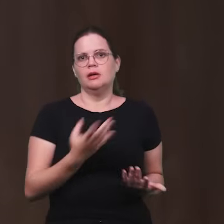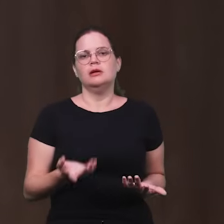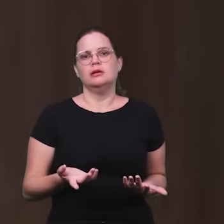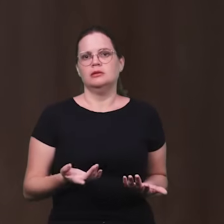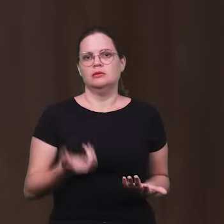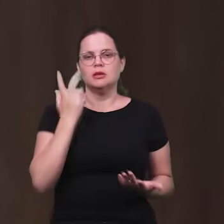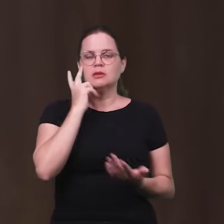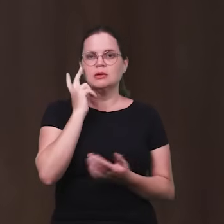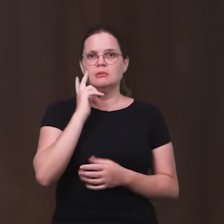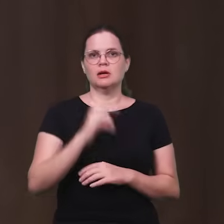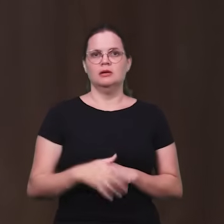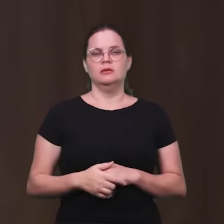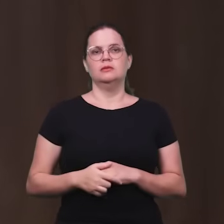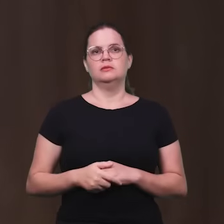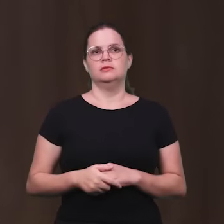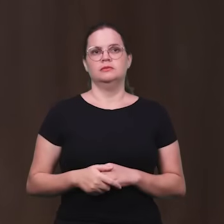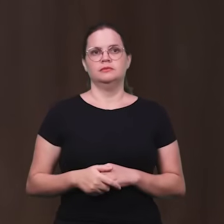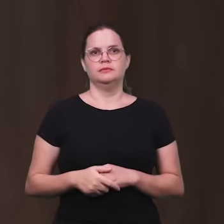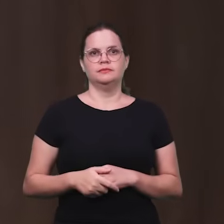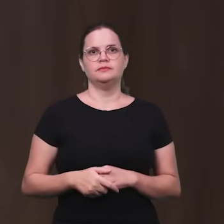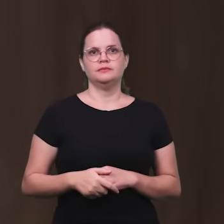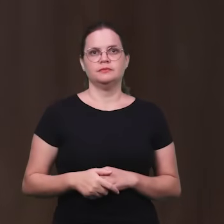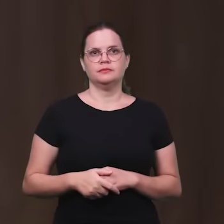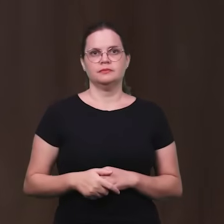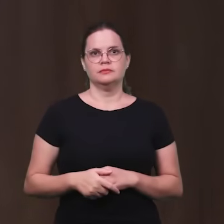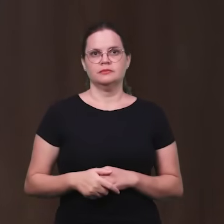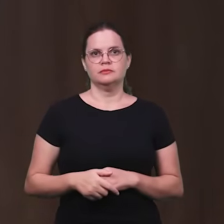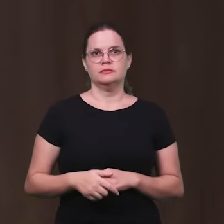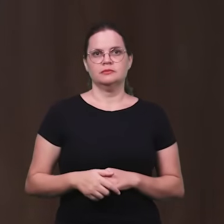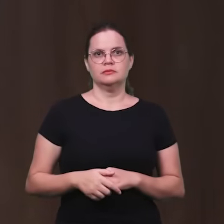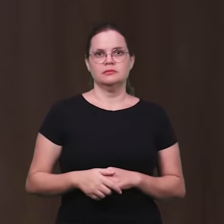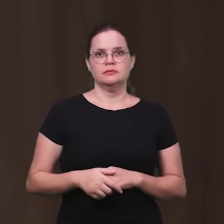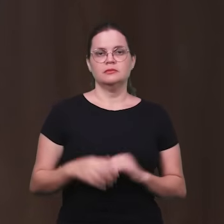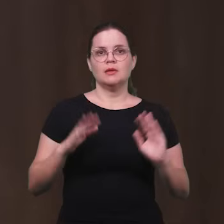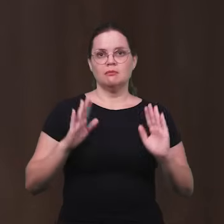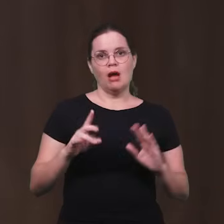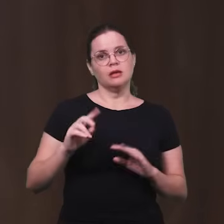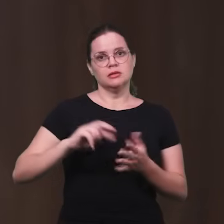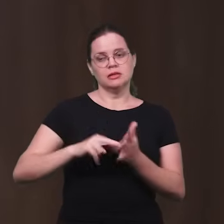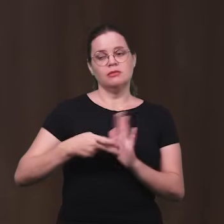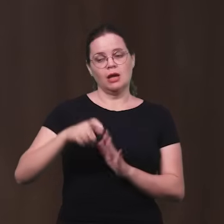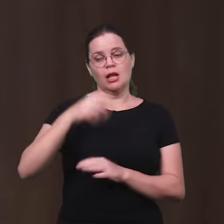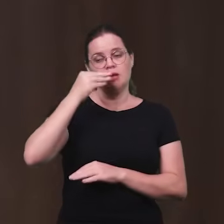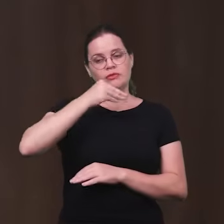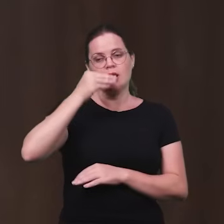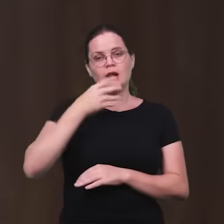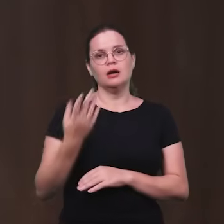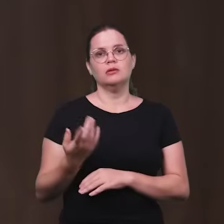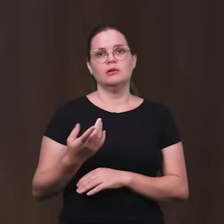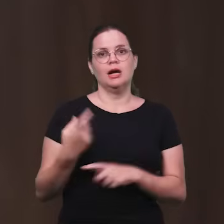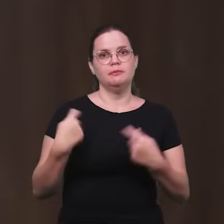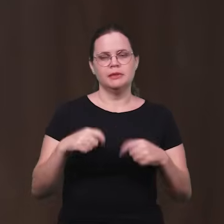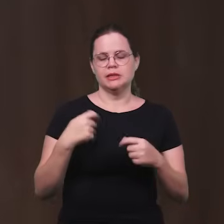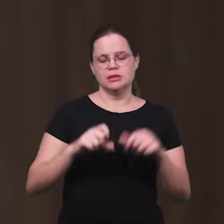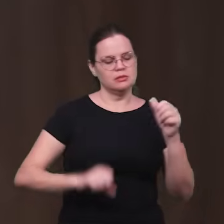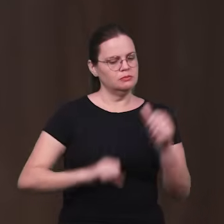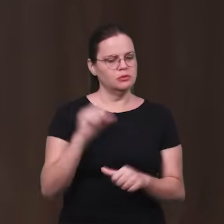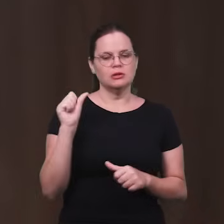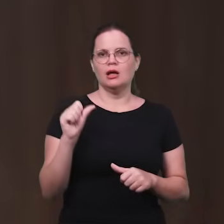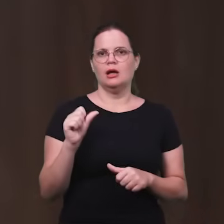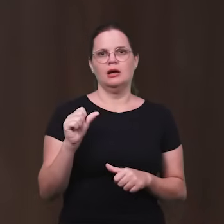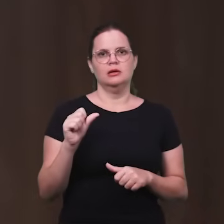medos. Então, esse tipo de relacionamento, algo tem que mudar nessa